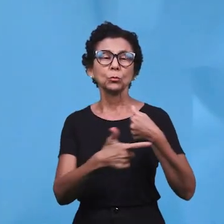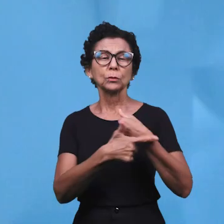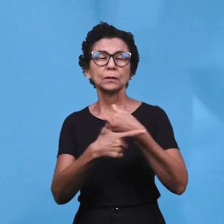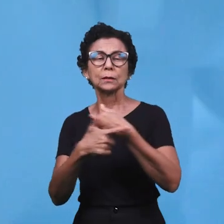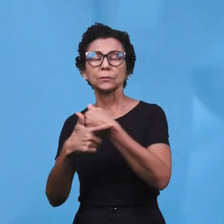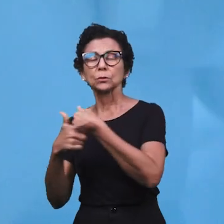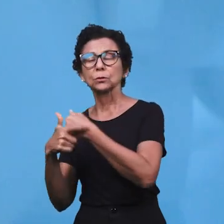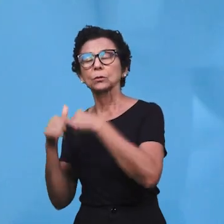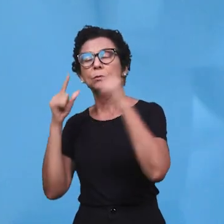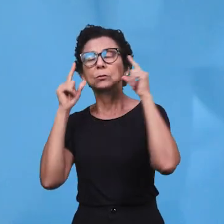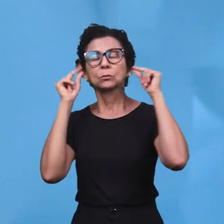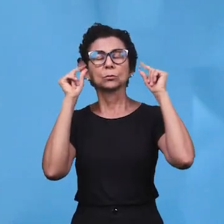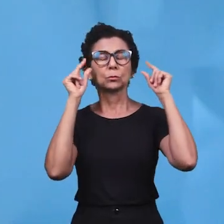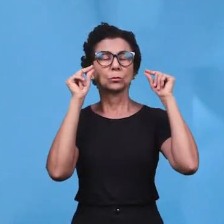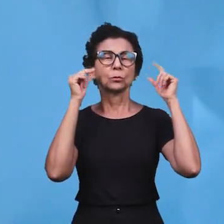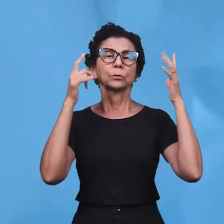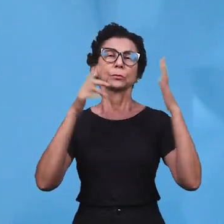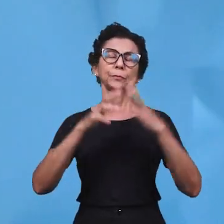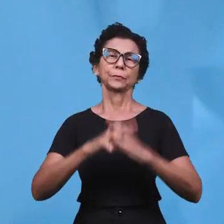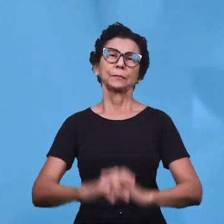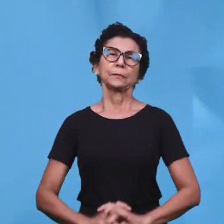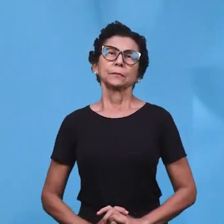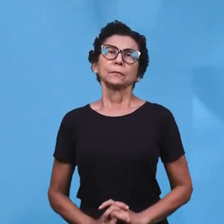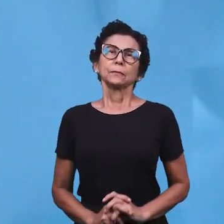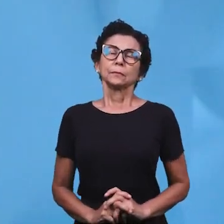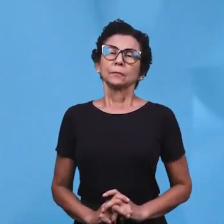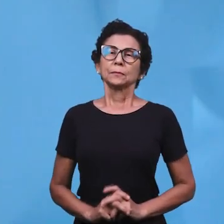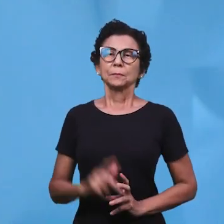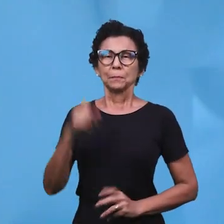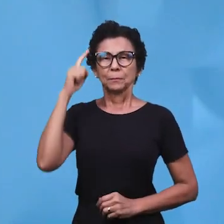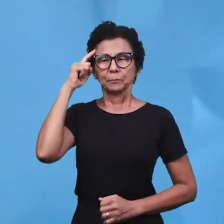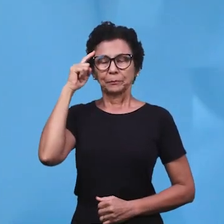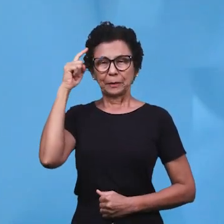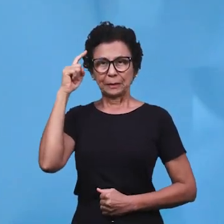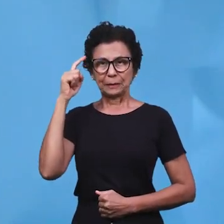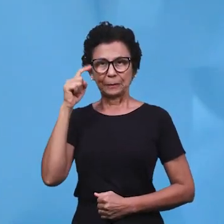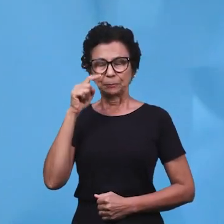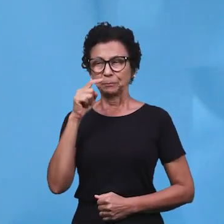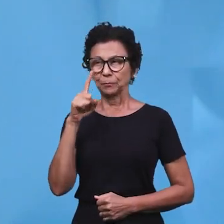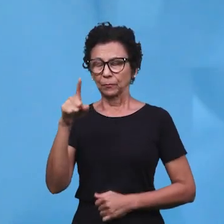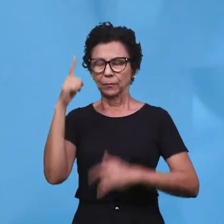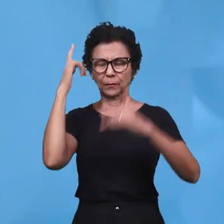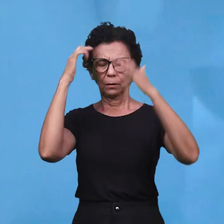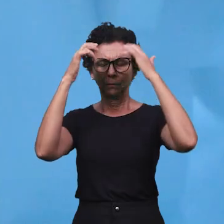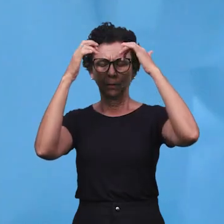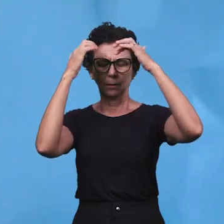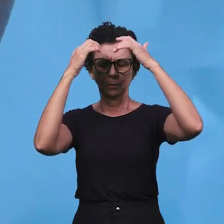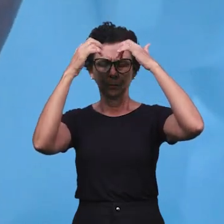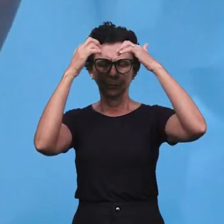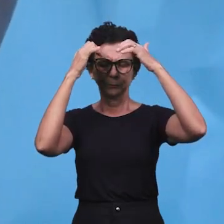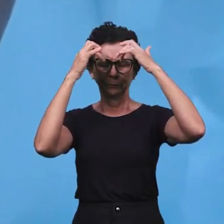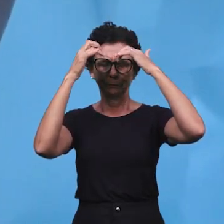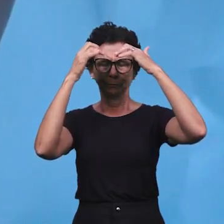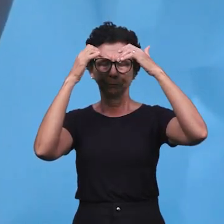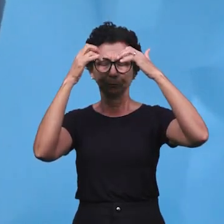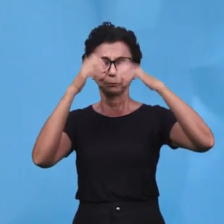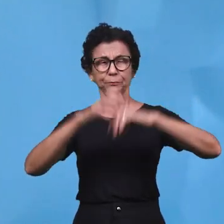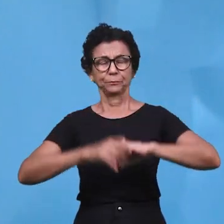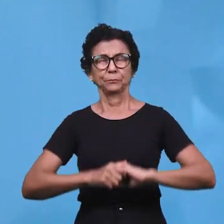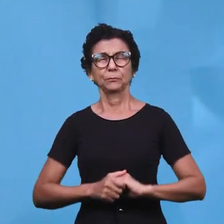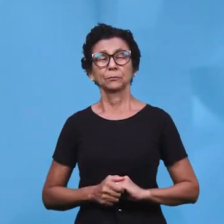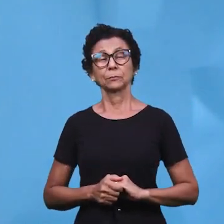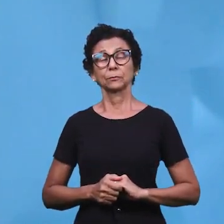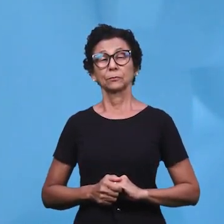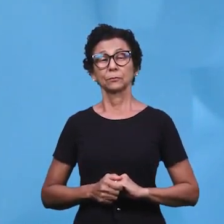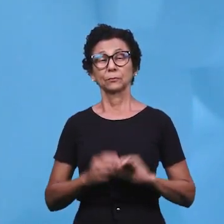sono. Então ela faz parte desse preparo do sono. Então imagina, o seu cérebro está vendo lá fora